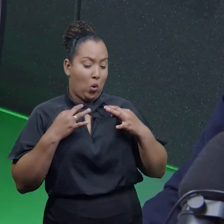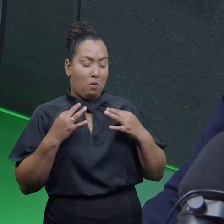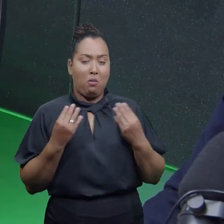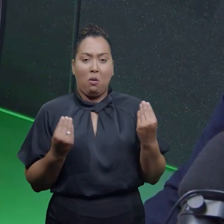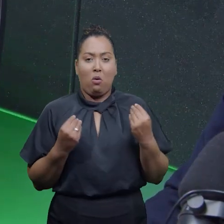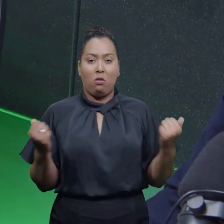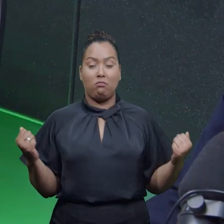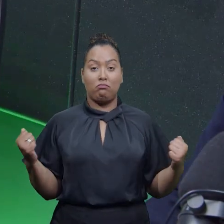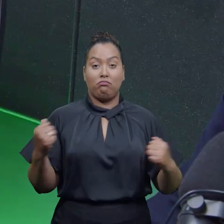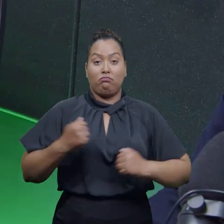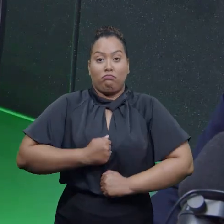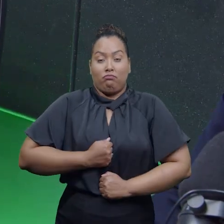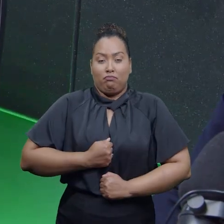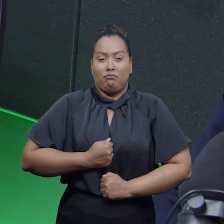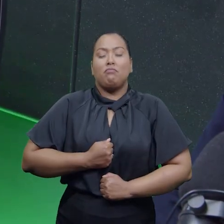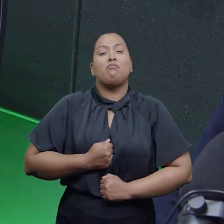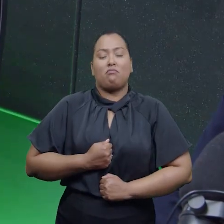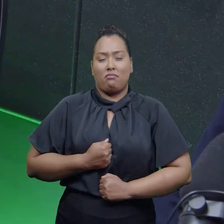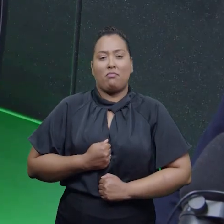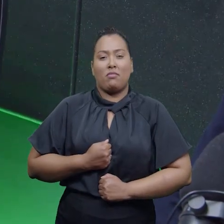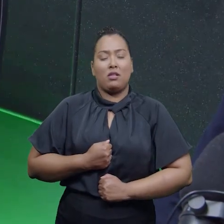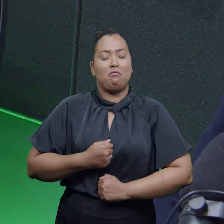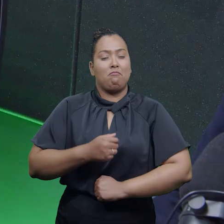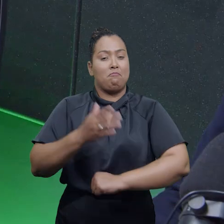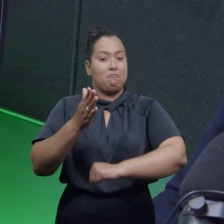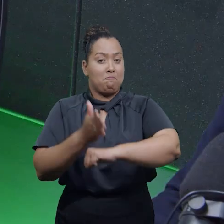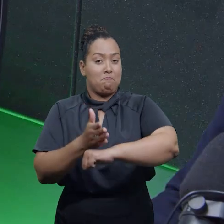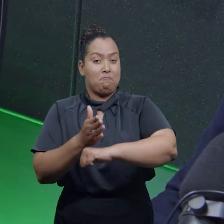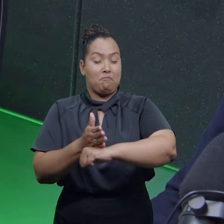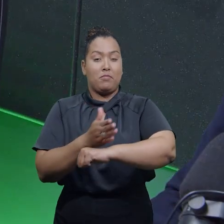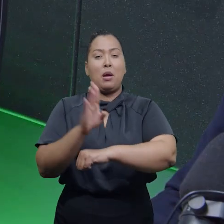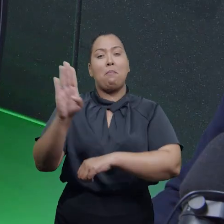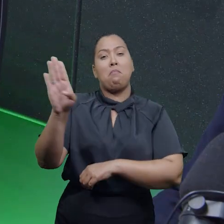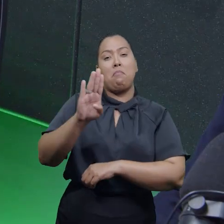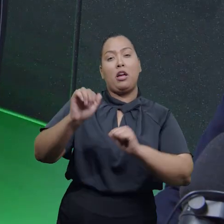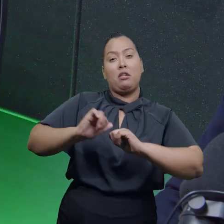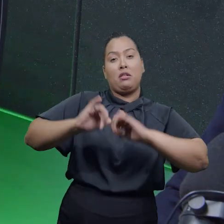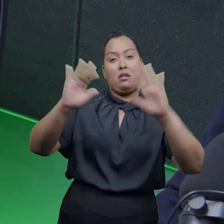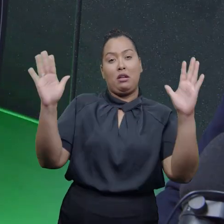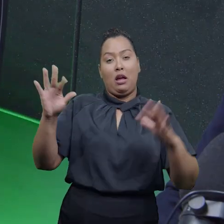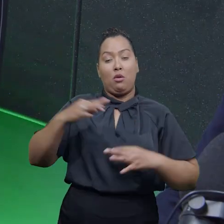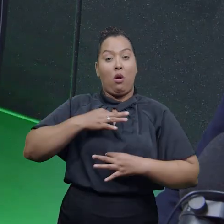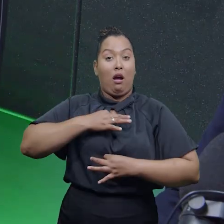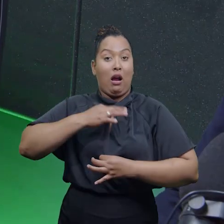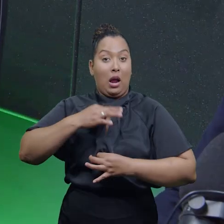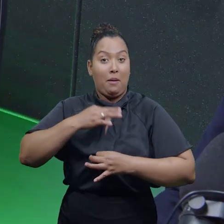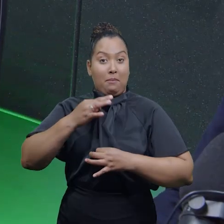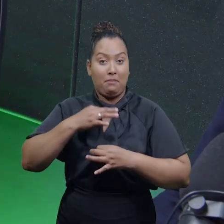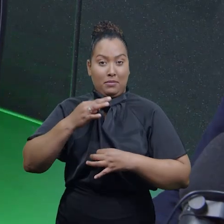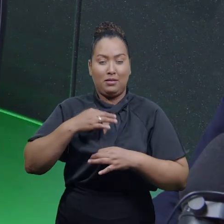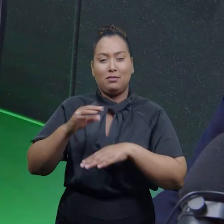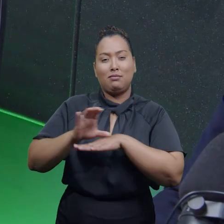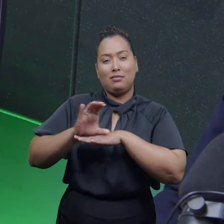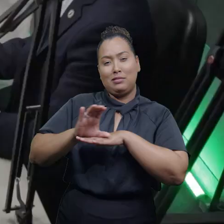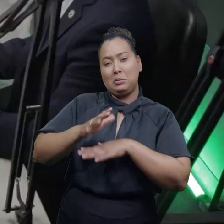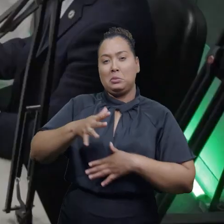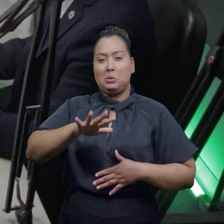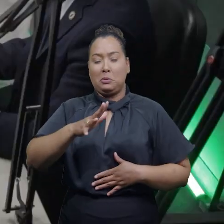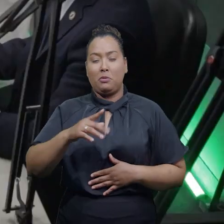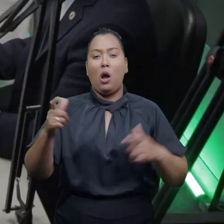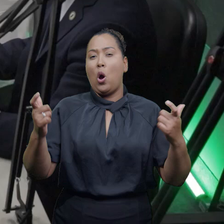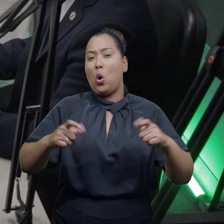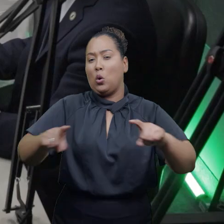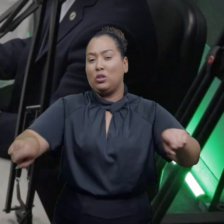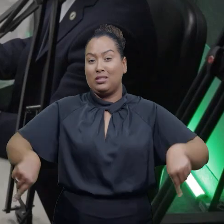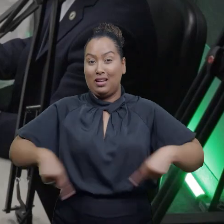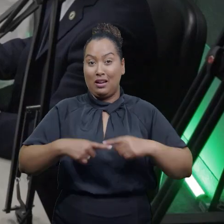estou trajando um terno, um blazer bege claro, com uma blusa cinza por dentro, e a gente está